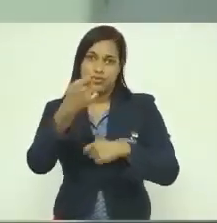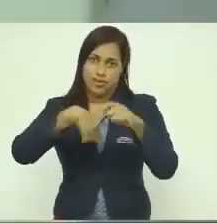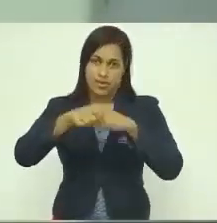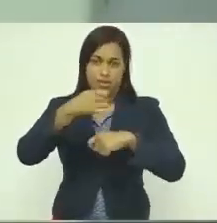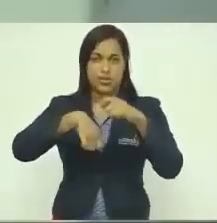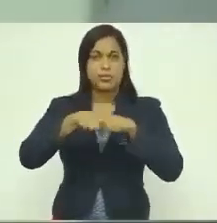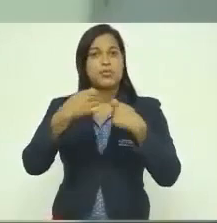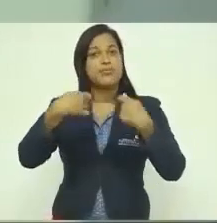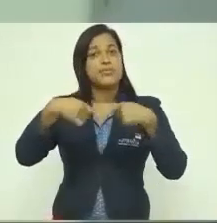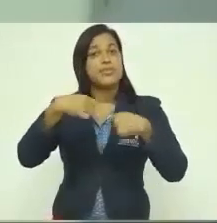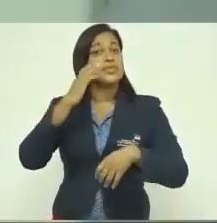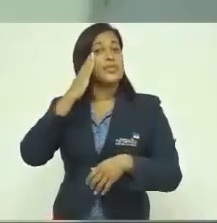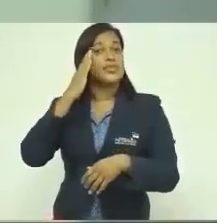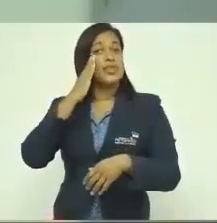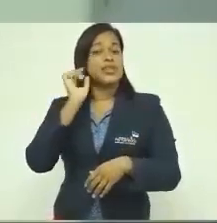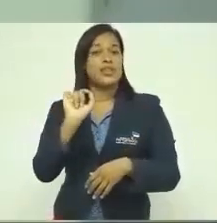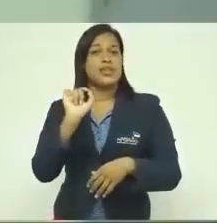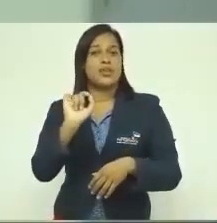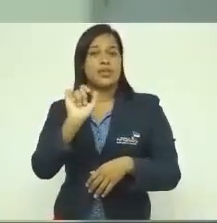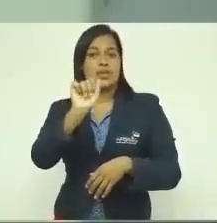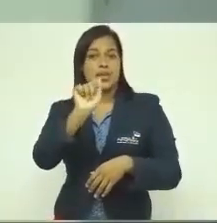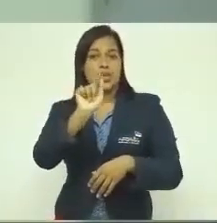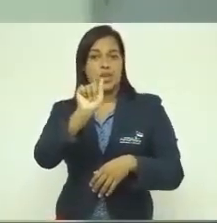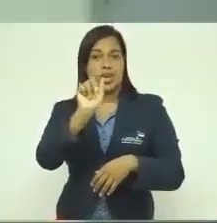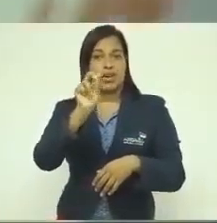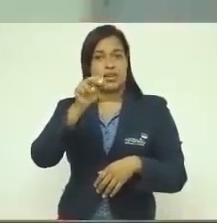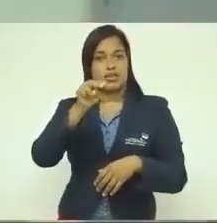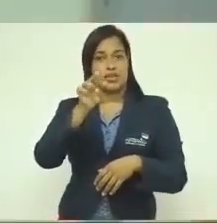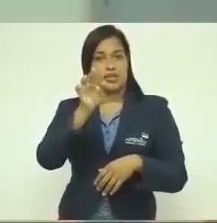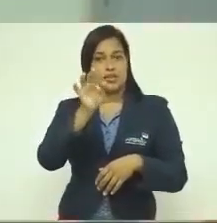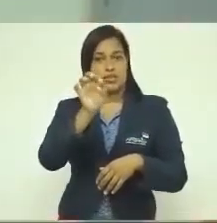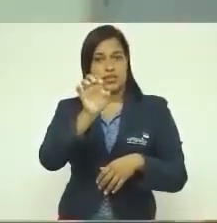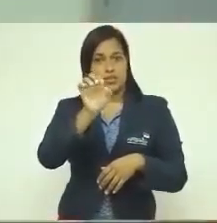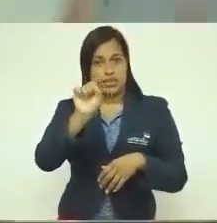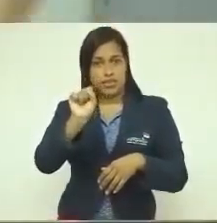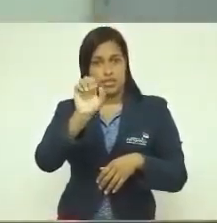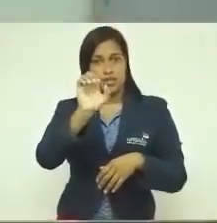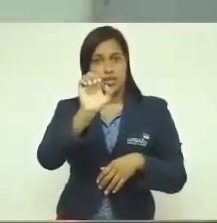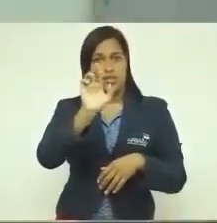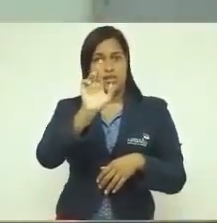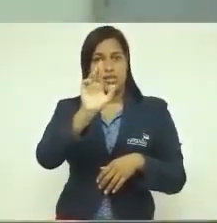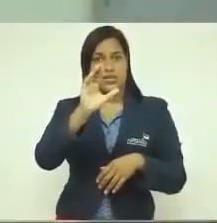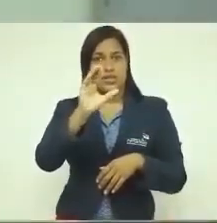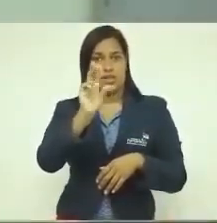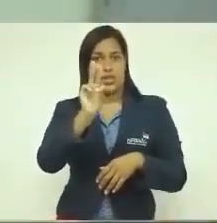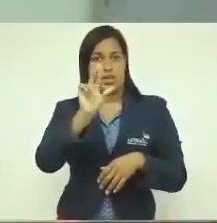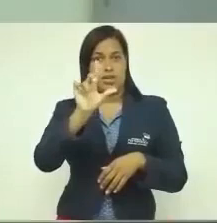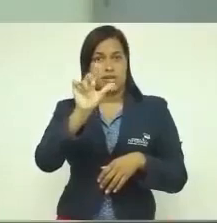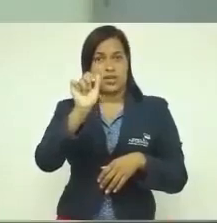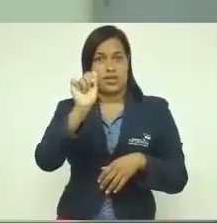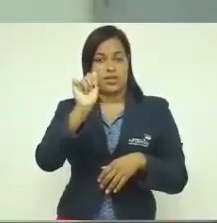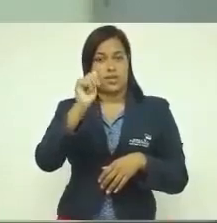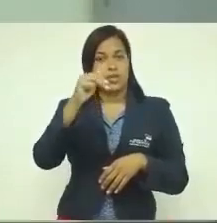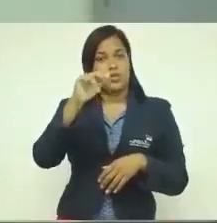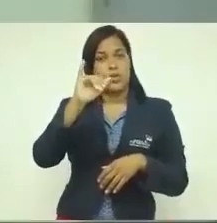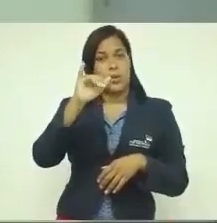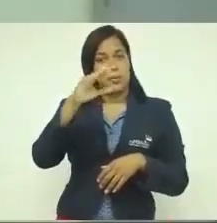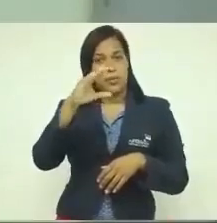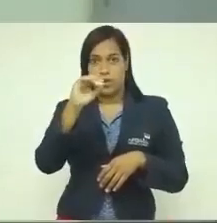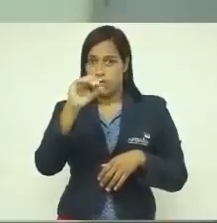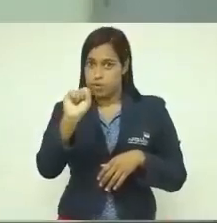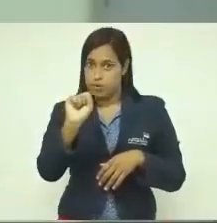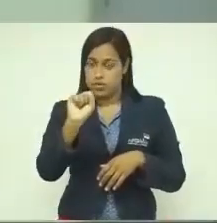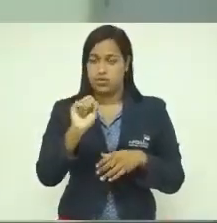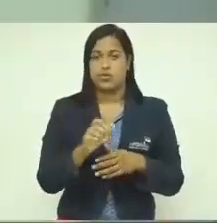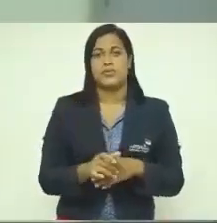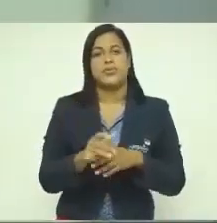gente precisa entender o que são os agentes econômicos. E para começar, eu tenho 4 agentes econômicos: as